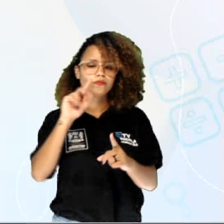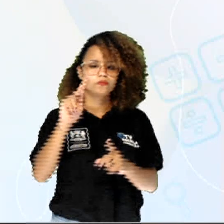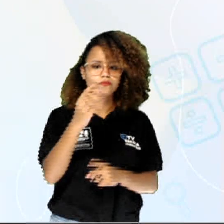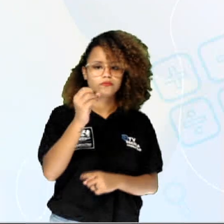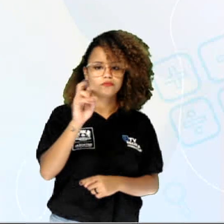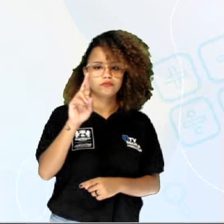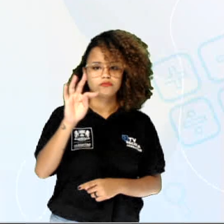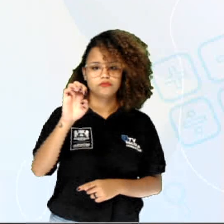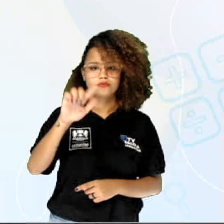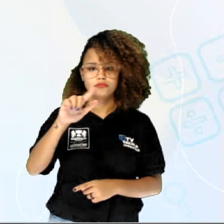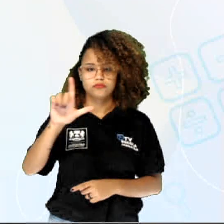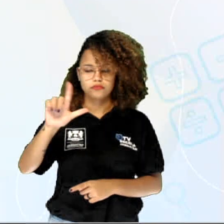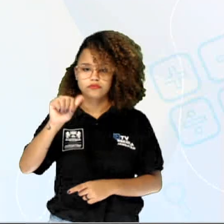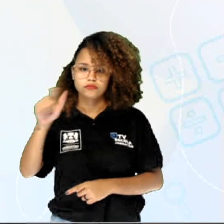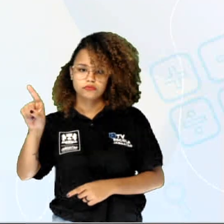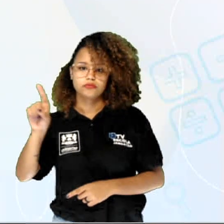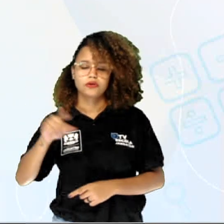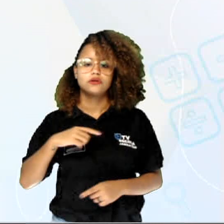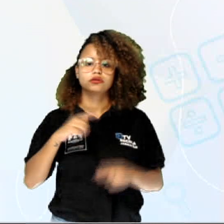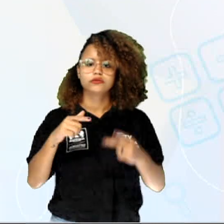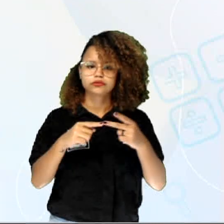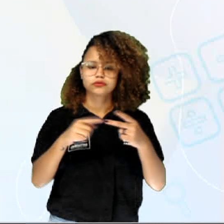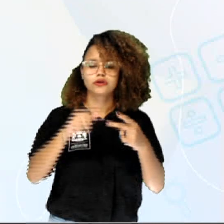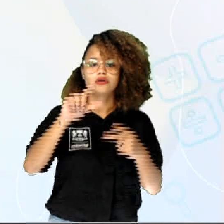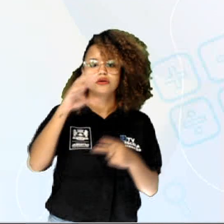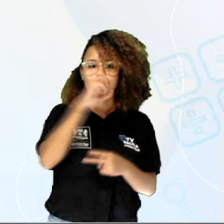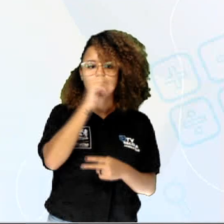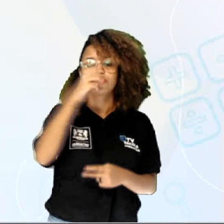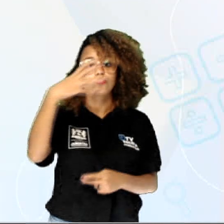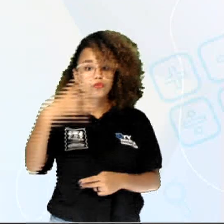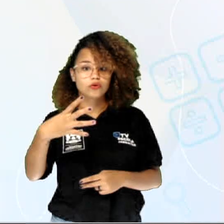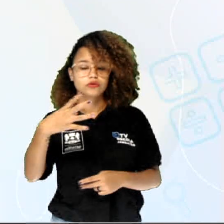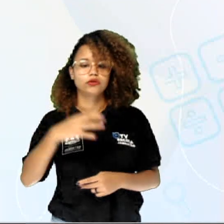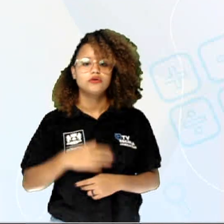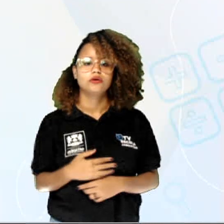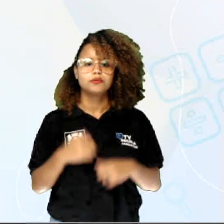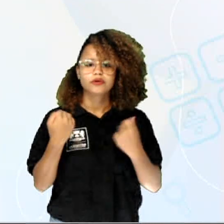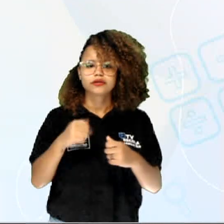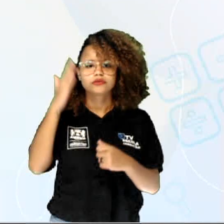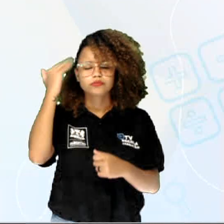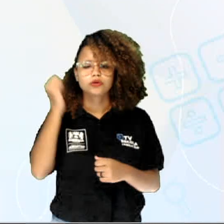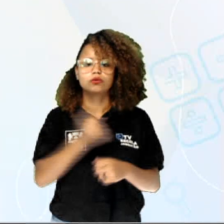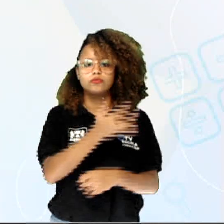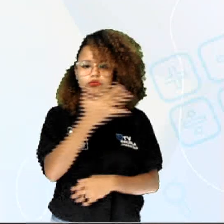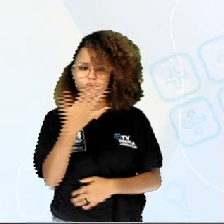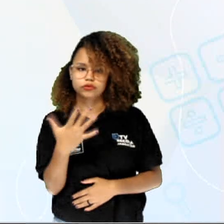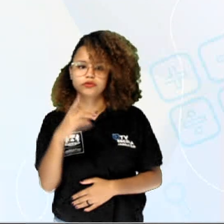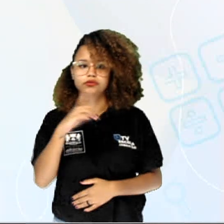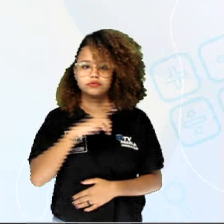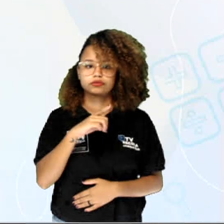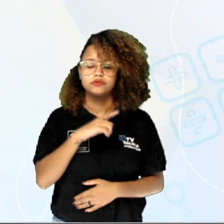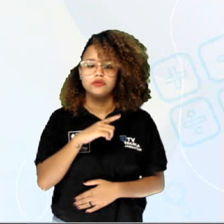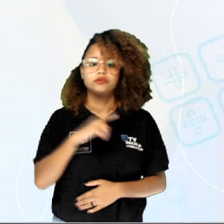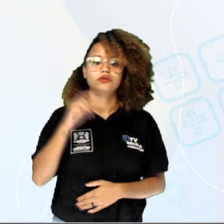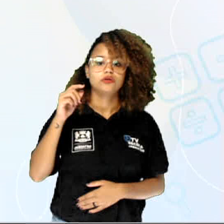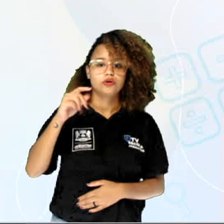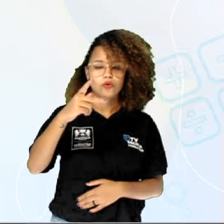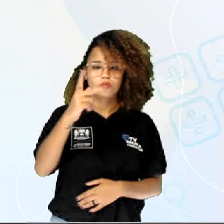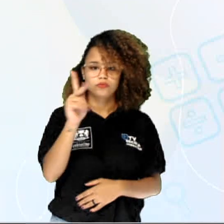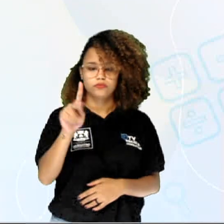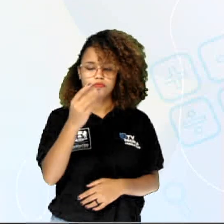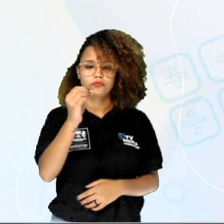dos cursos e fazer a sua inscrição, tá? Mas também a gente não pode deixar de estudar. Então vamos começar a nossa aula e, como sempre, a gente